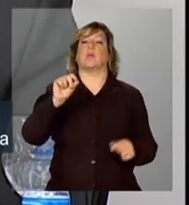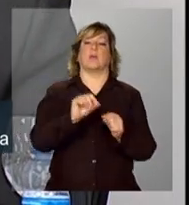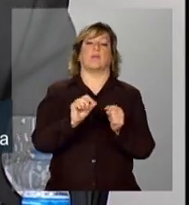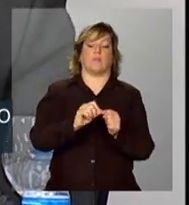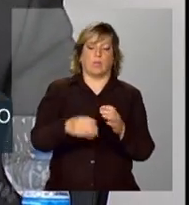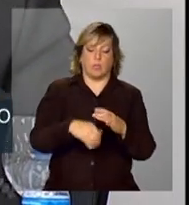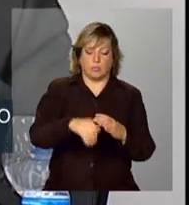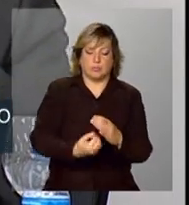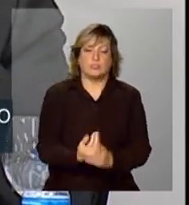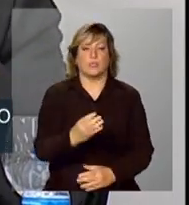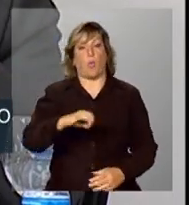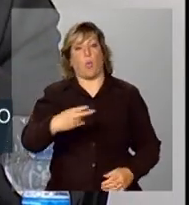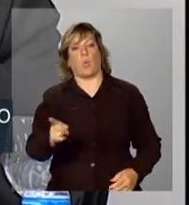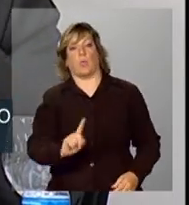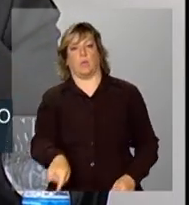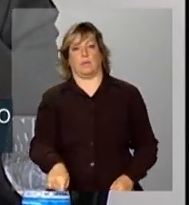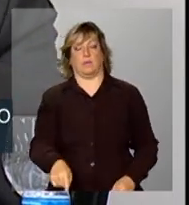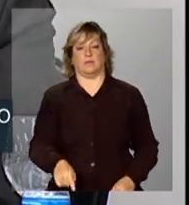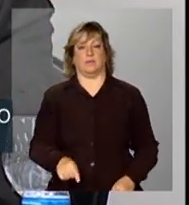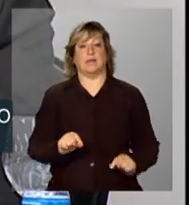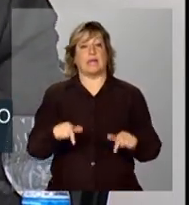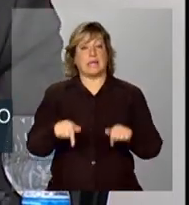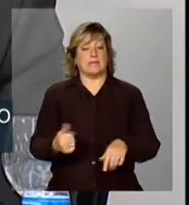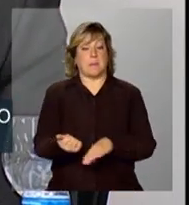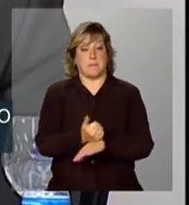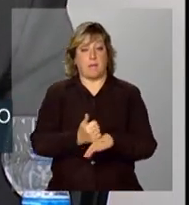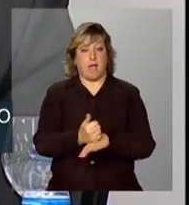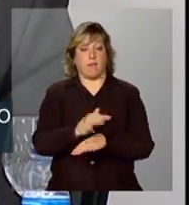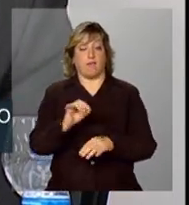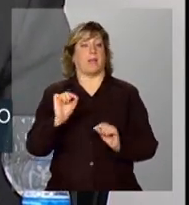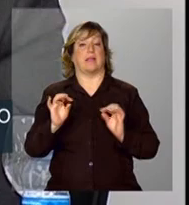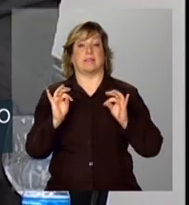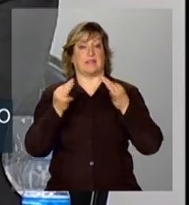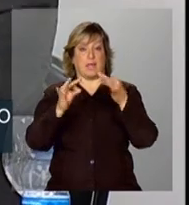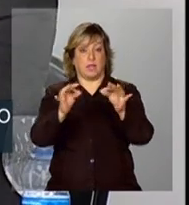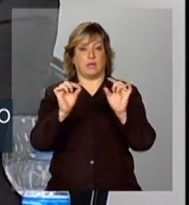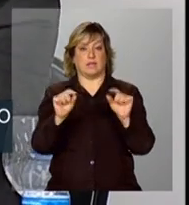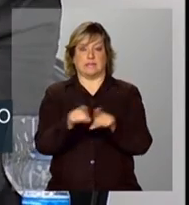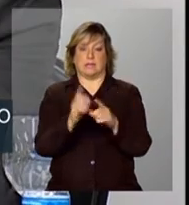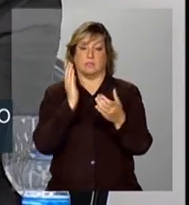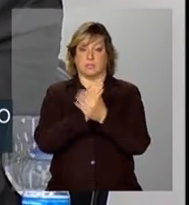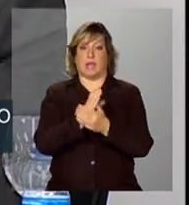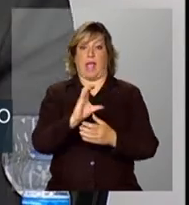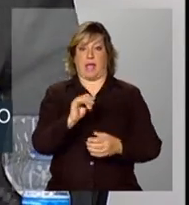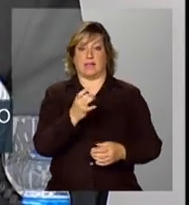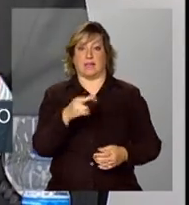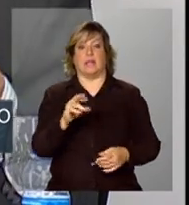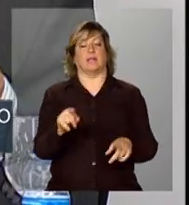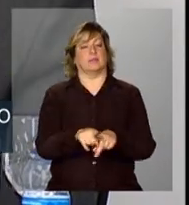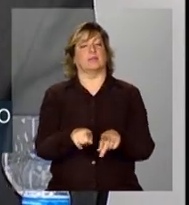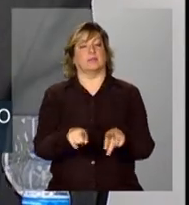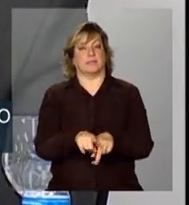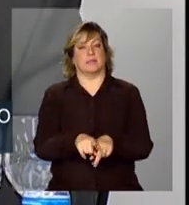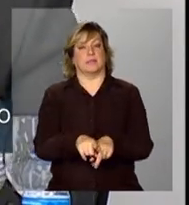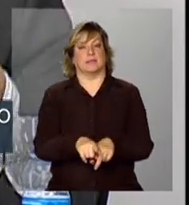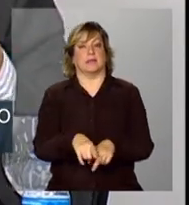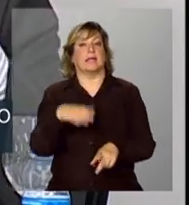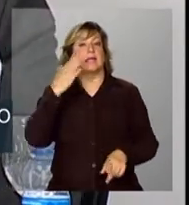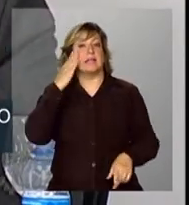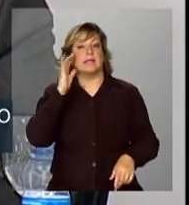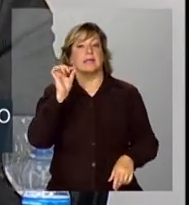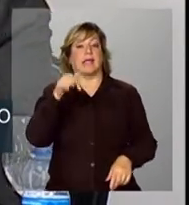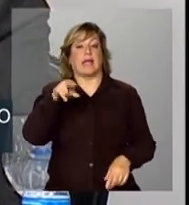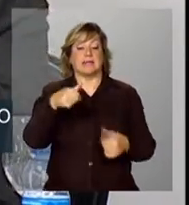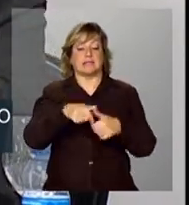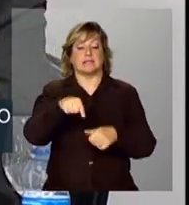está. E isso, a melhor maneira hoje com a tecnologia, além do cadastro, que é fundamental para a gente entender quem está lá no chão, é